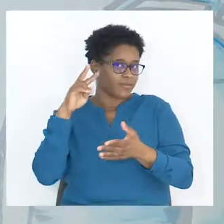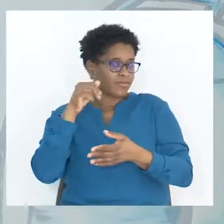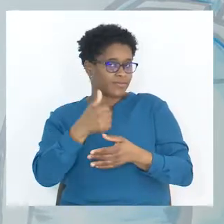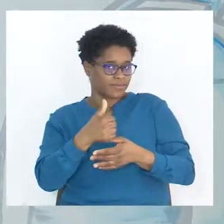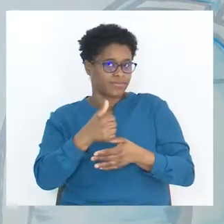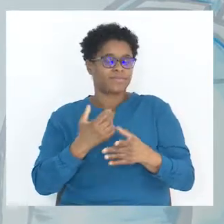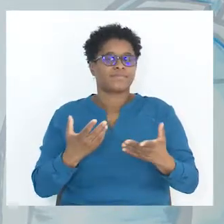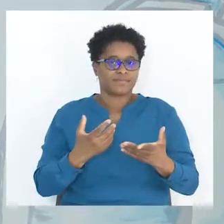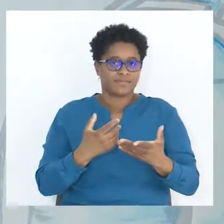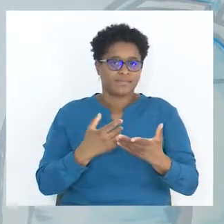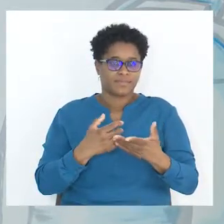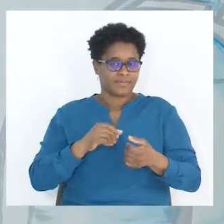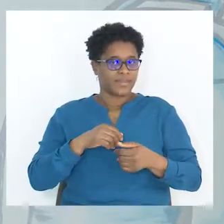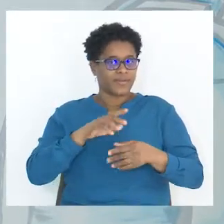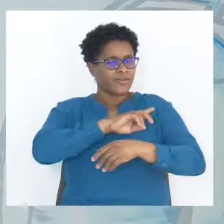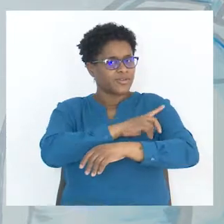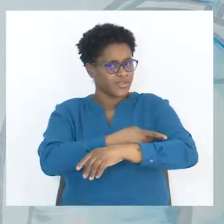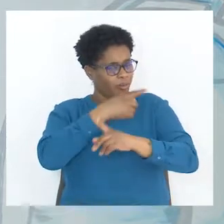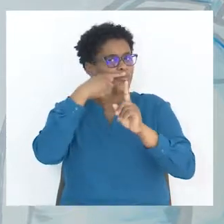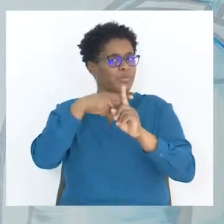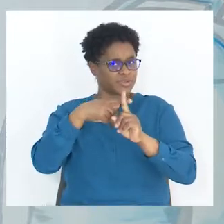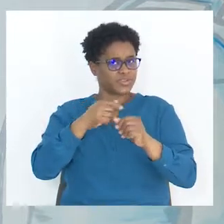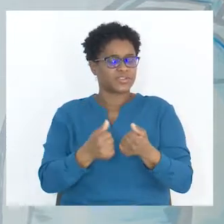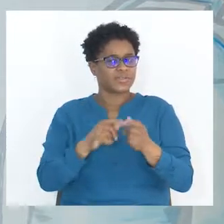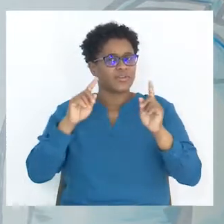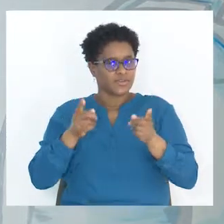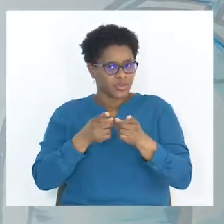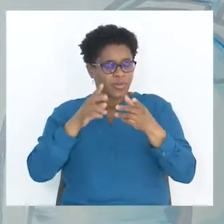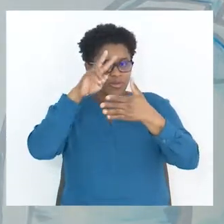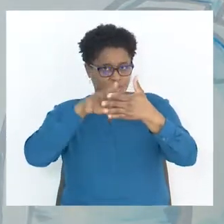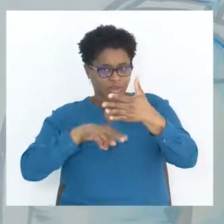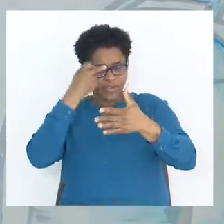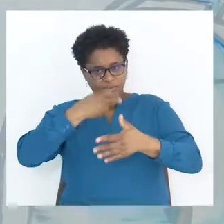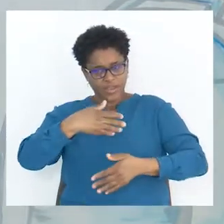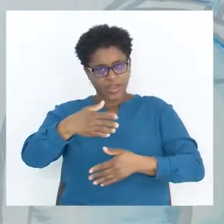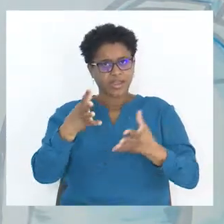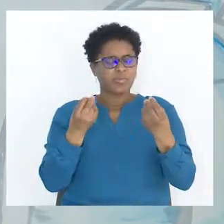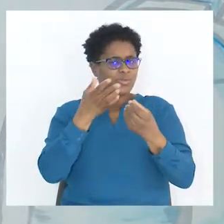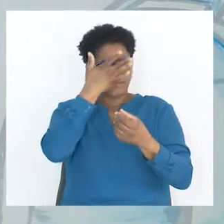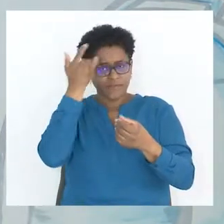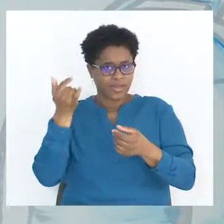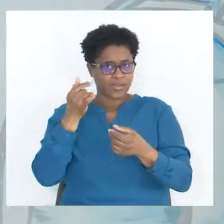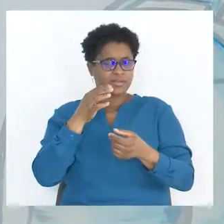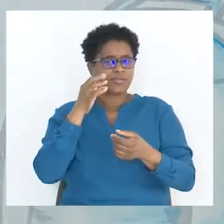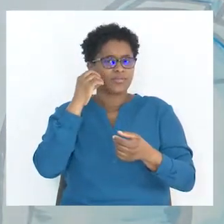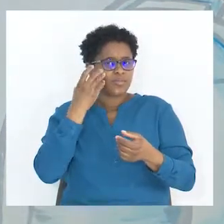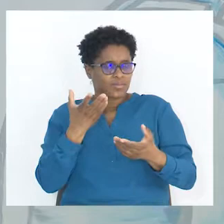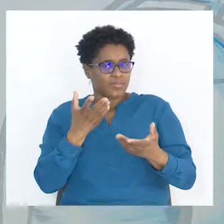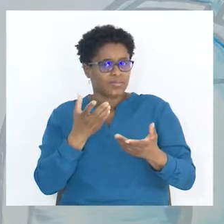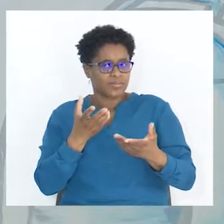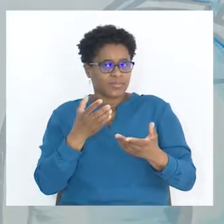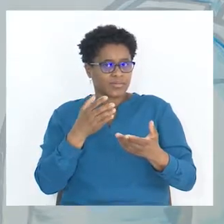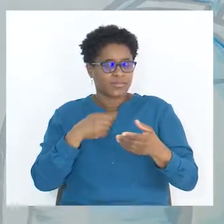qualidade, com a energia positiva, resumir o texto ficará tão fácil como jogas a